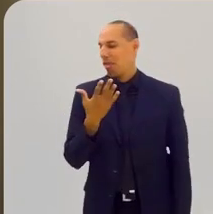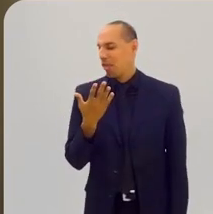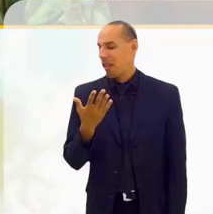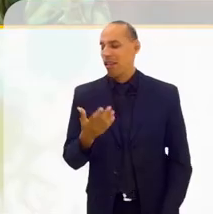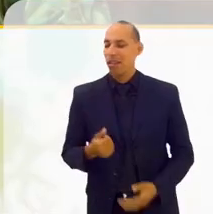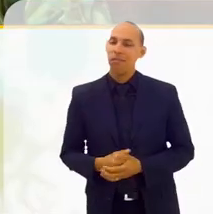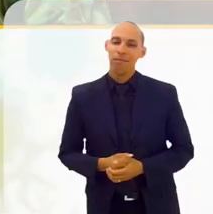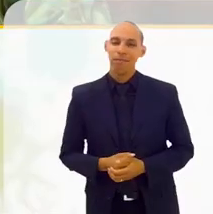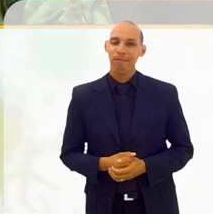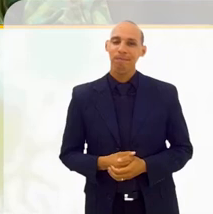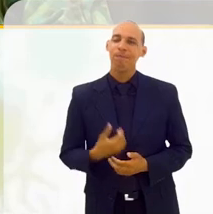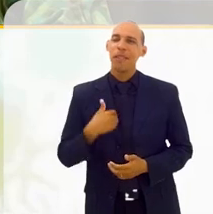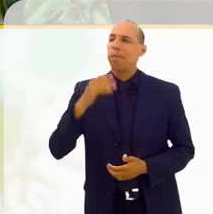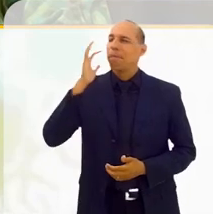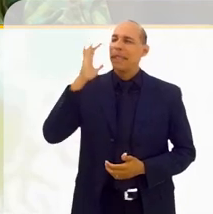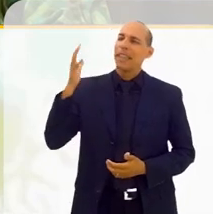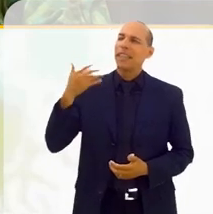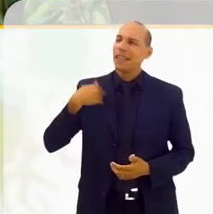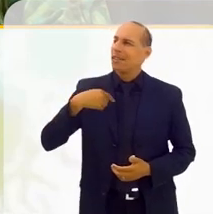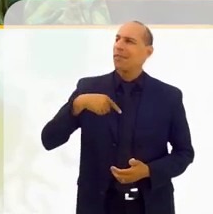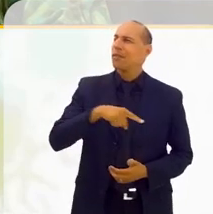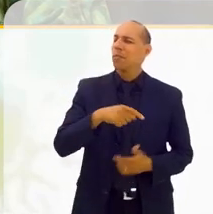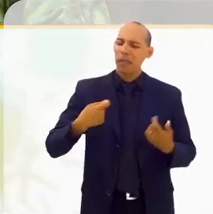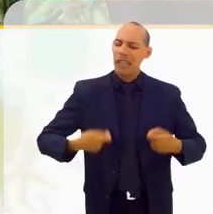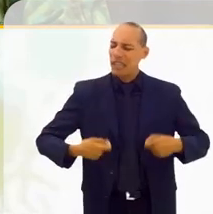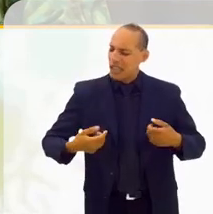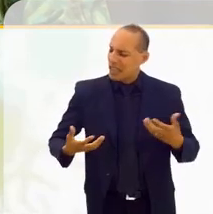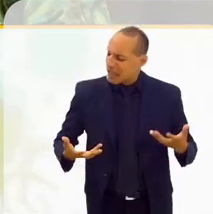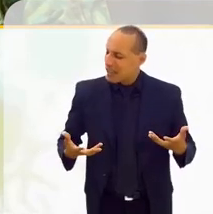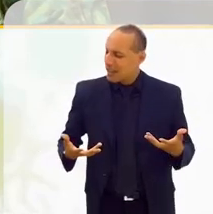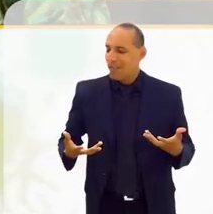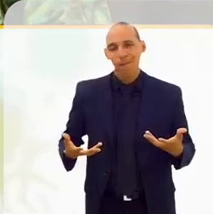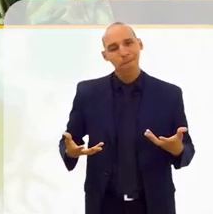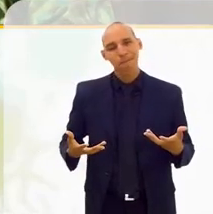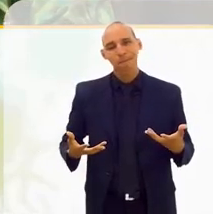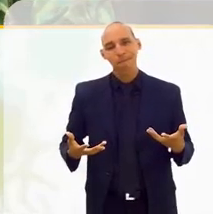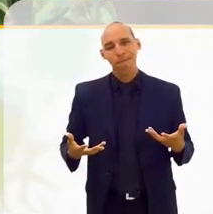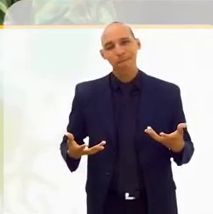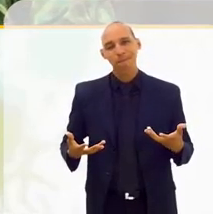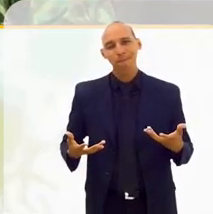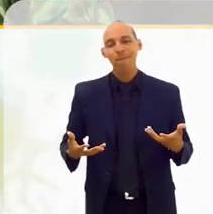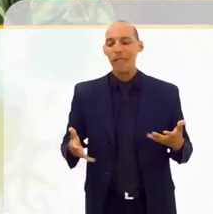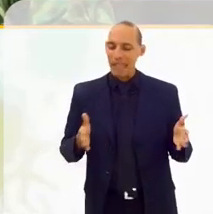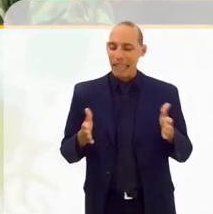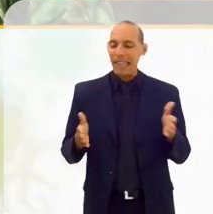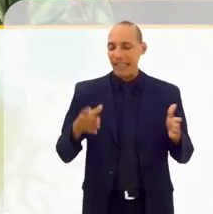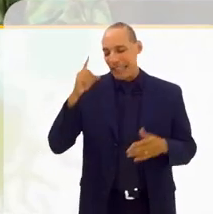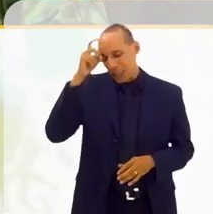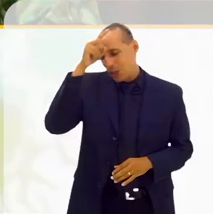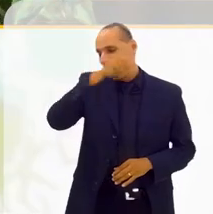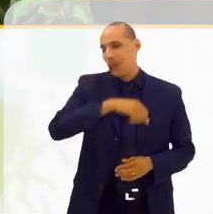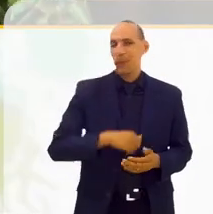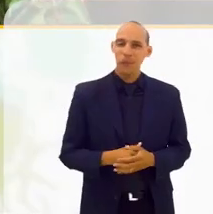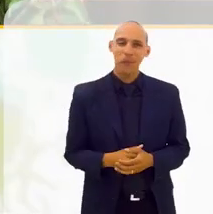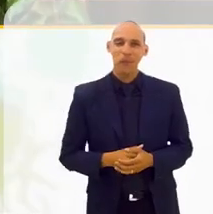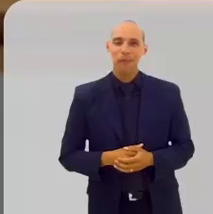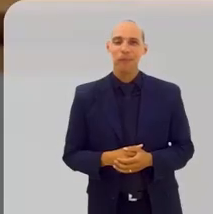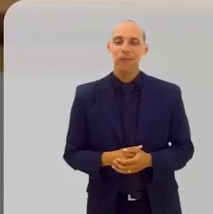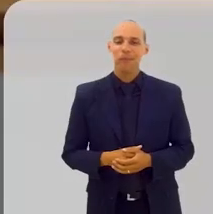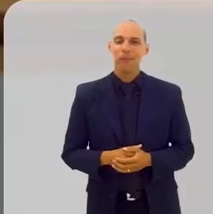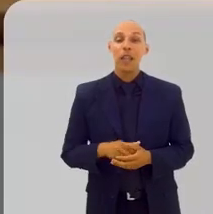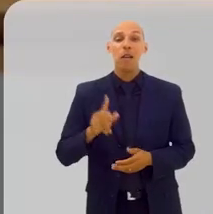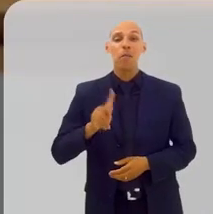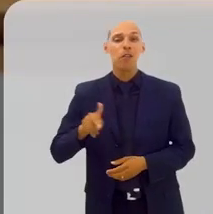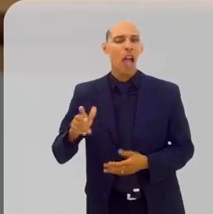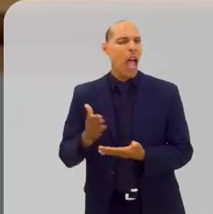mim E aí eu pensava caramba eu tenho que ir isso foi uma fase difícil sempre